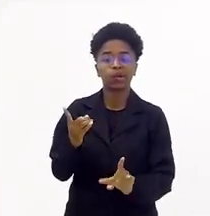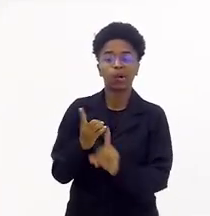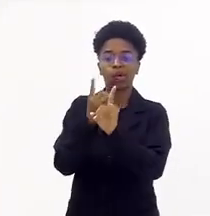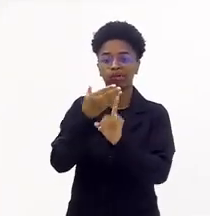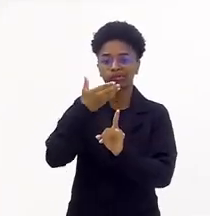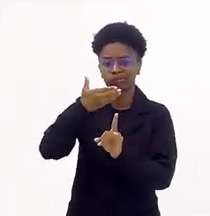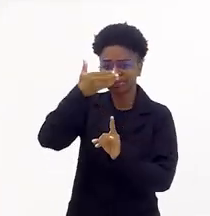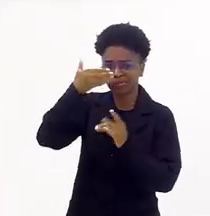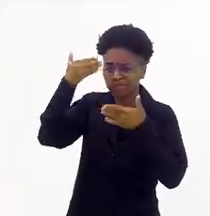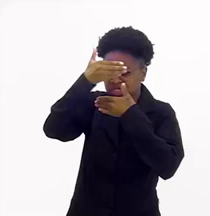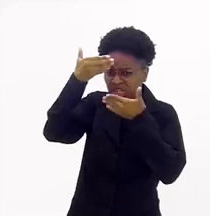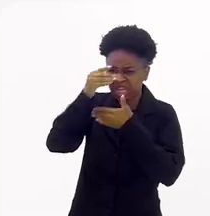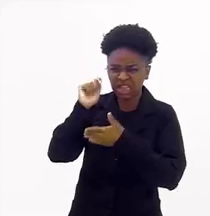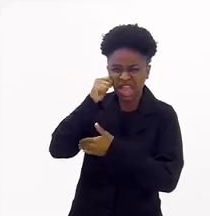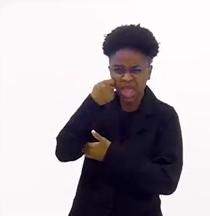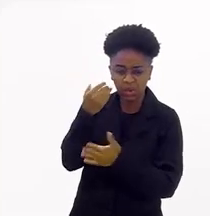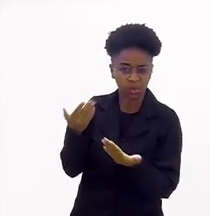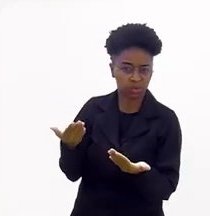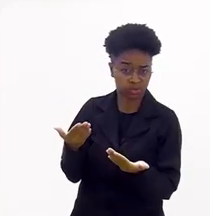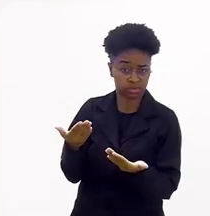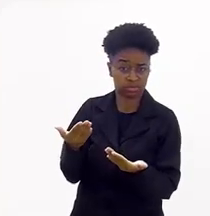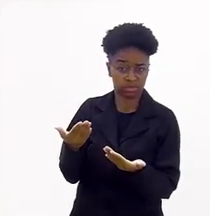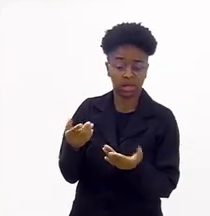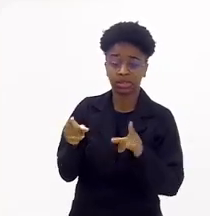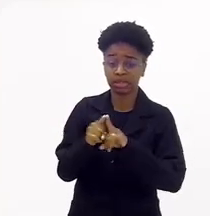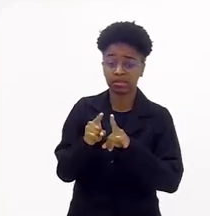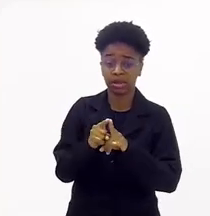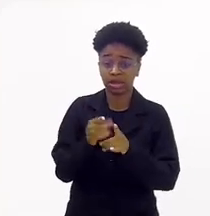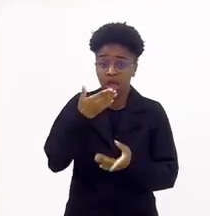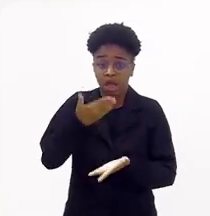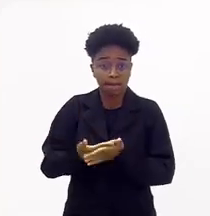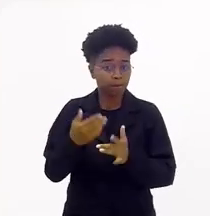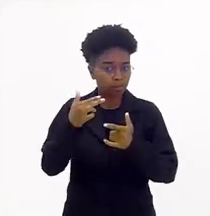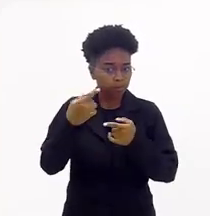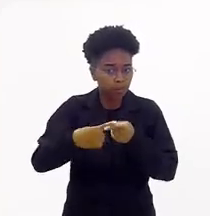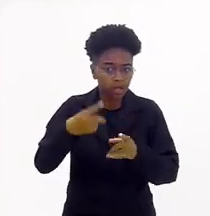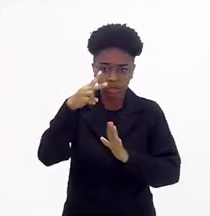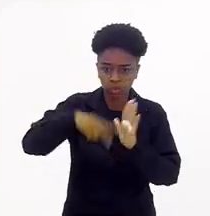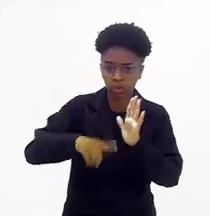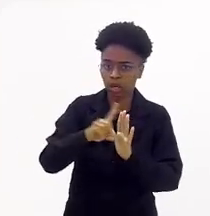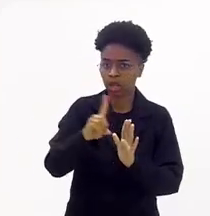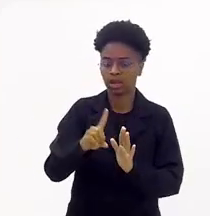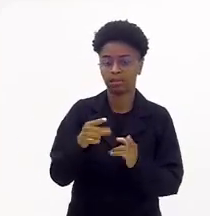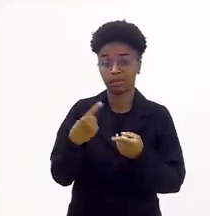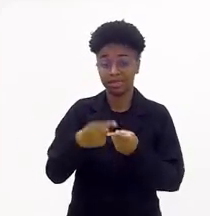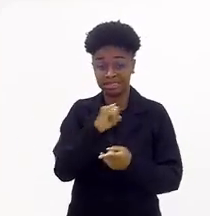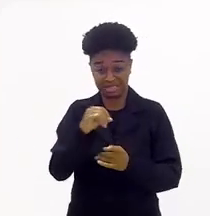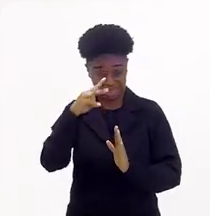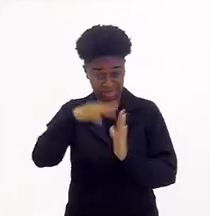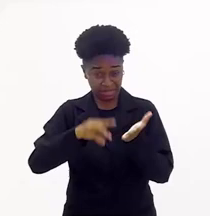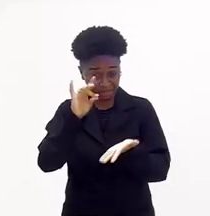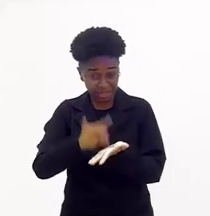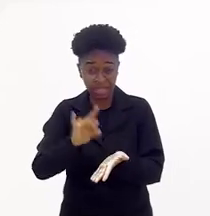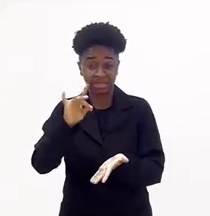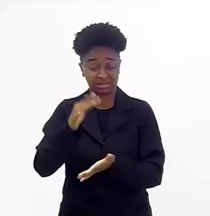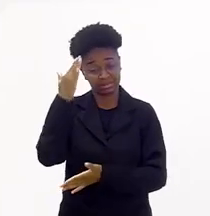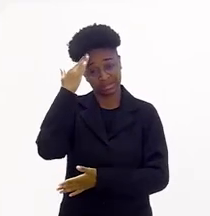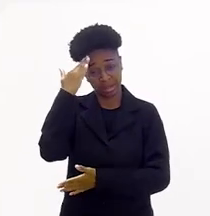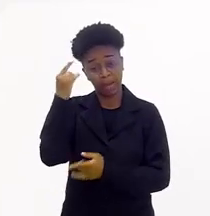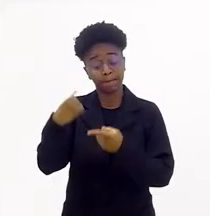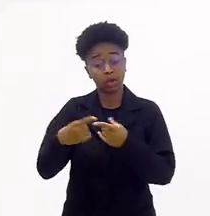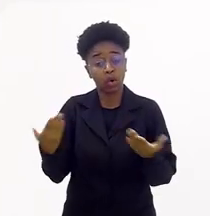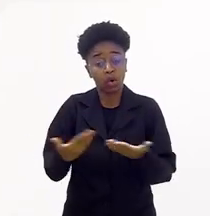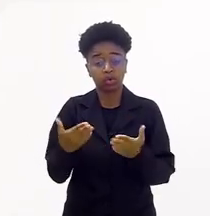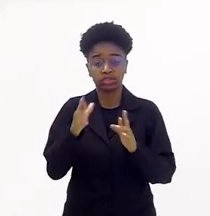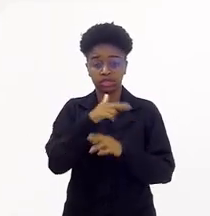sheik muçulmano negro. E se espanta porque não lê, porque se lê, saberia que hoje